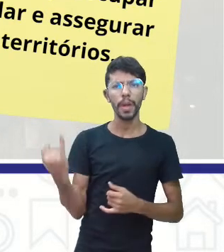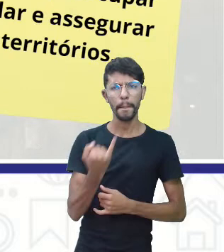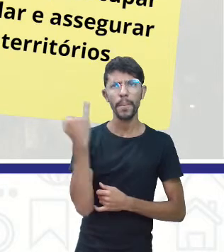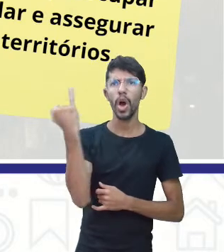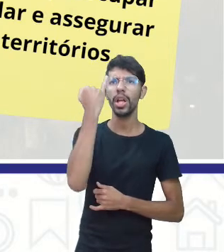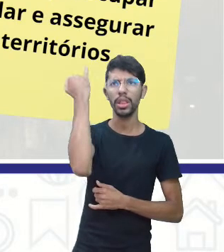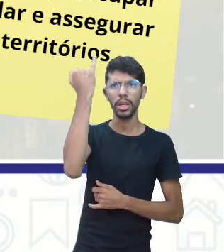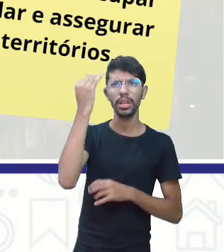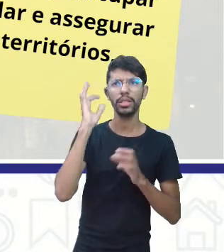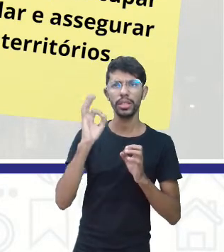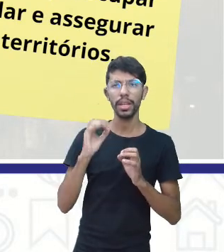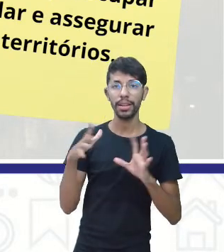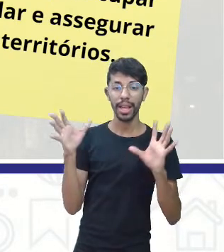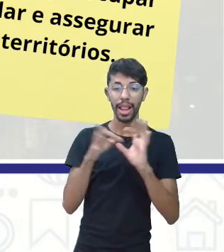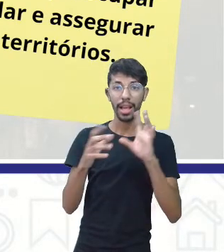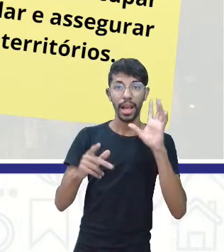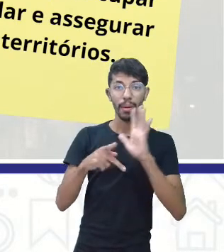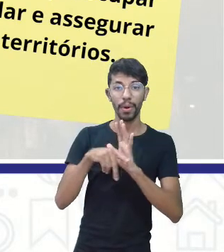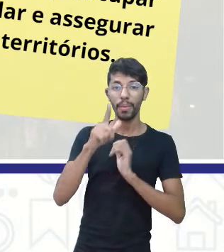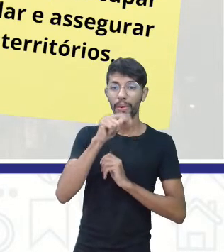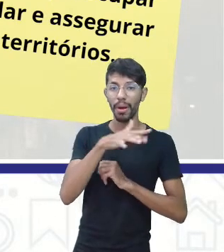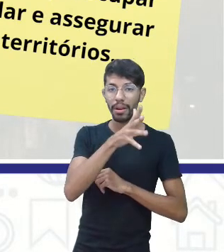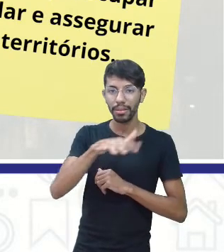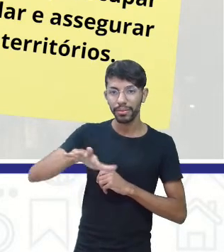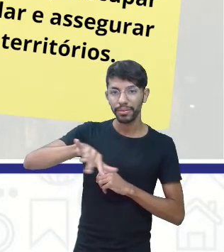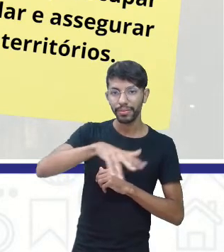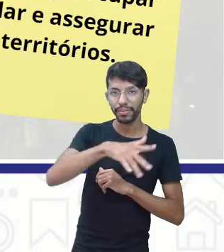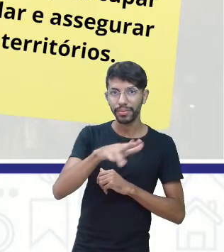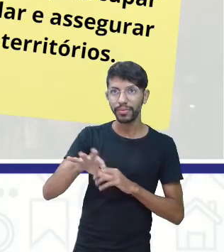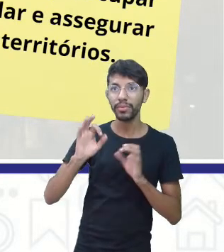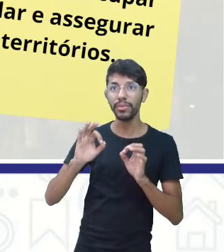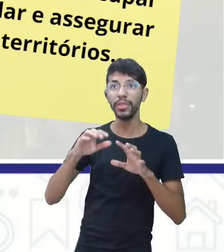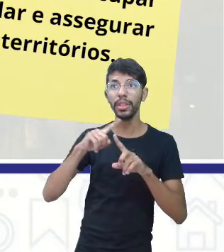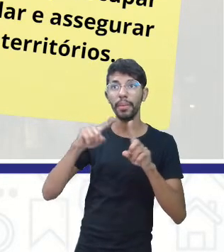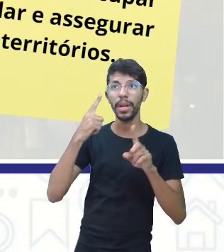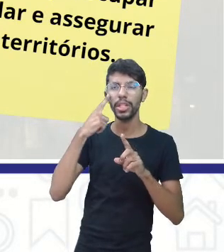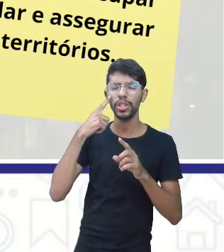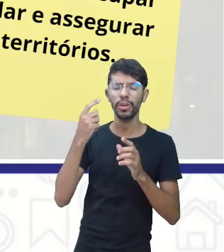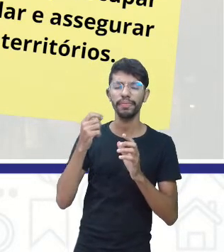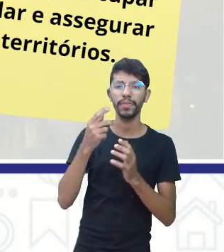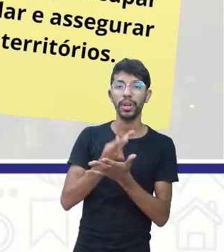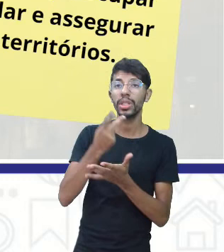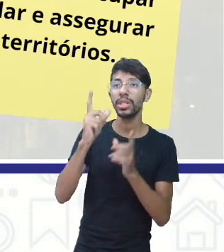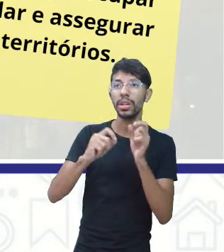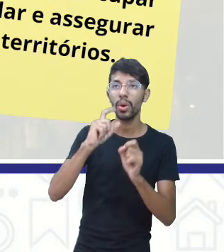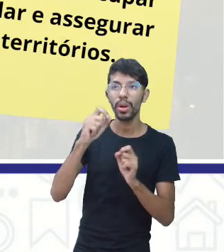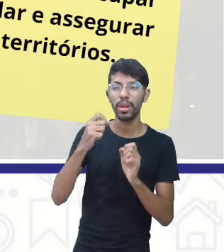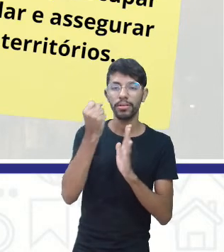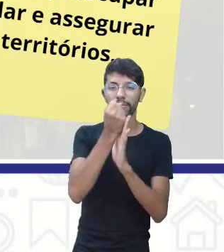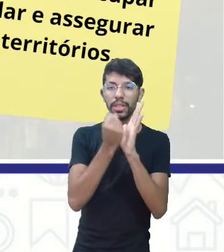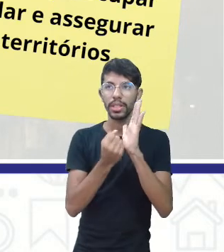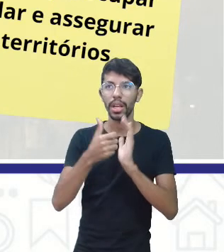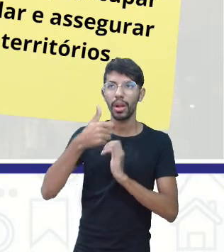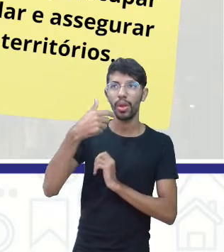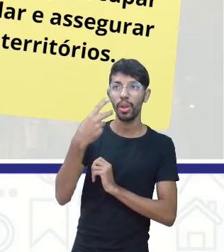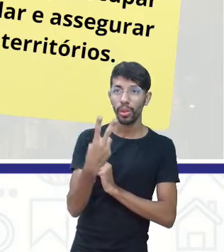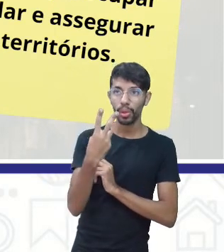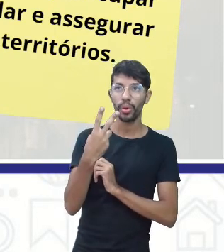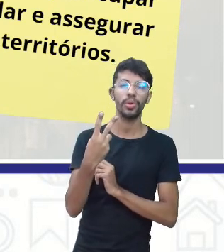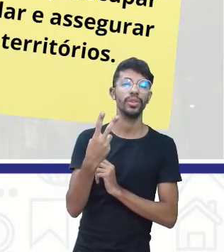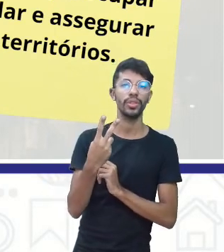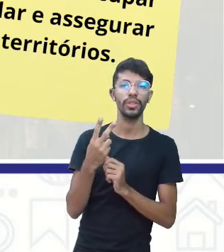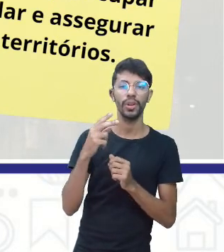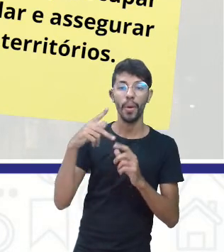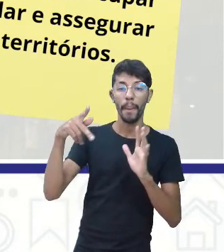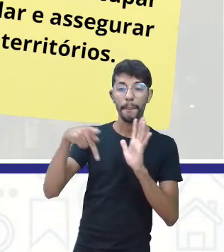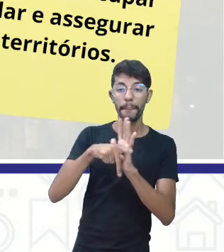esse território em torno do mar Mediterrâneo. Acontece que por volta do século II, os próprios romanos não tiveram condições de expandir ainda